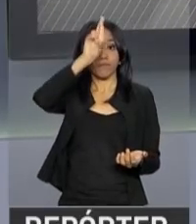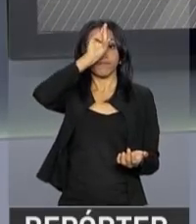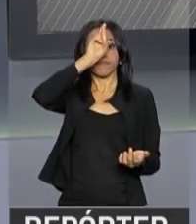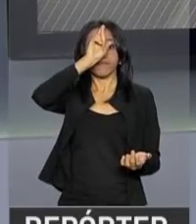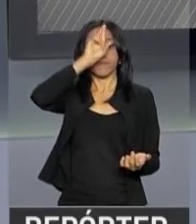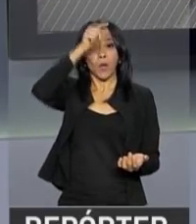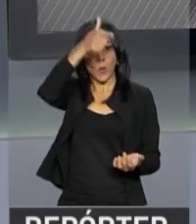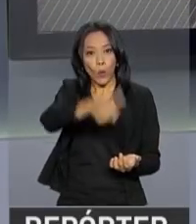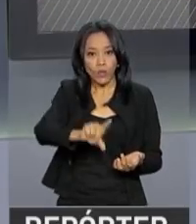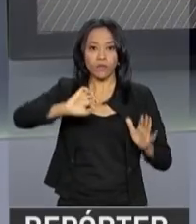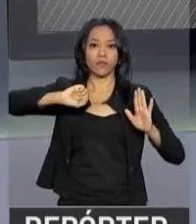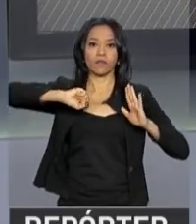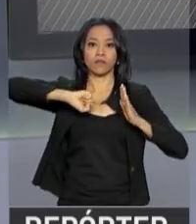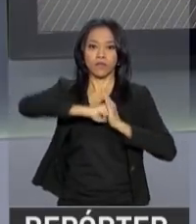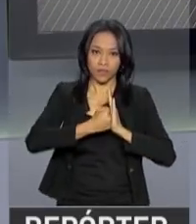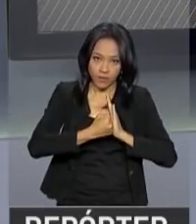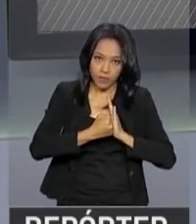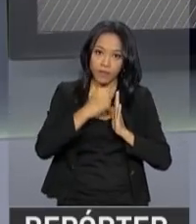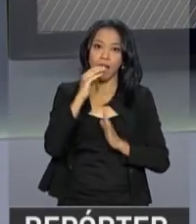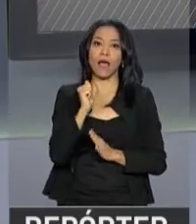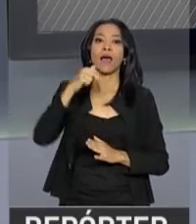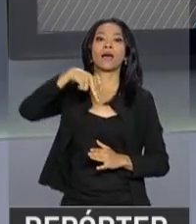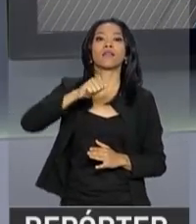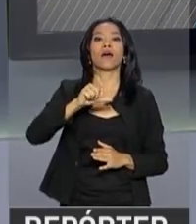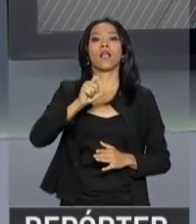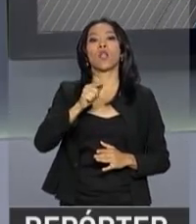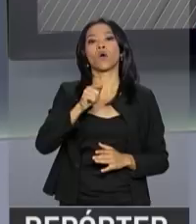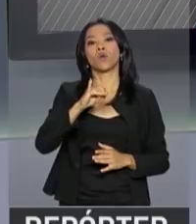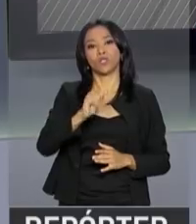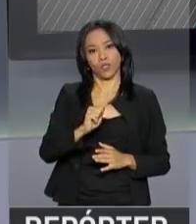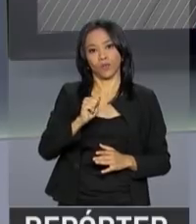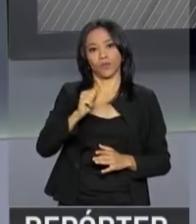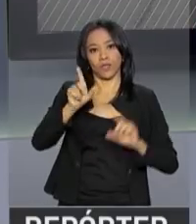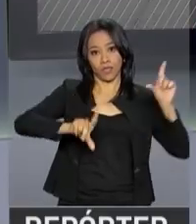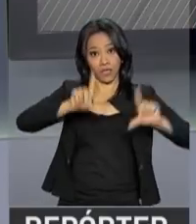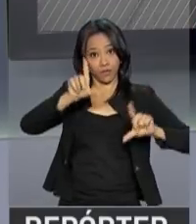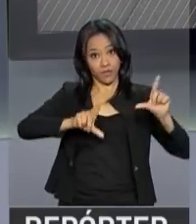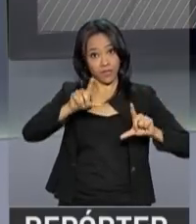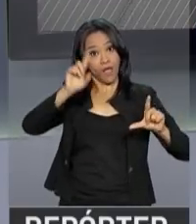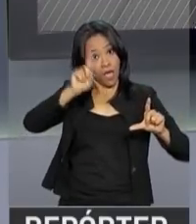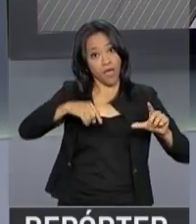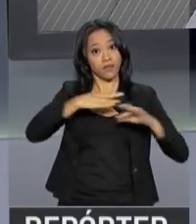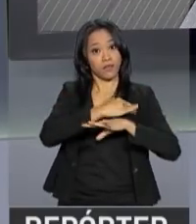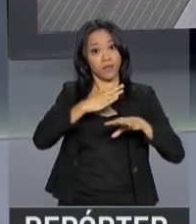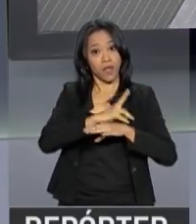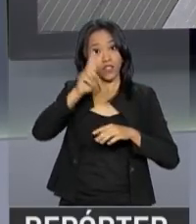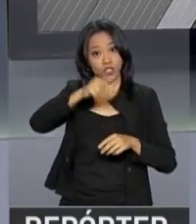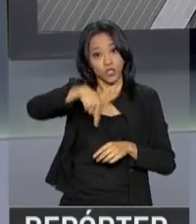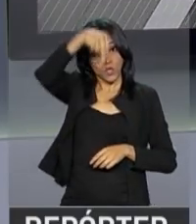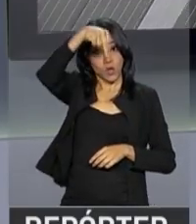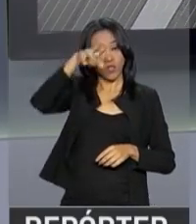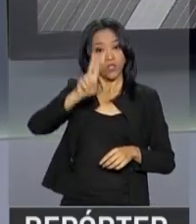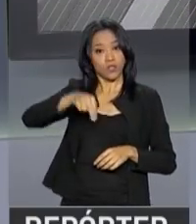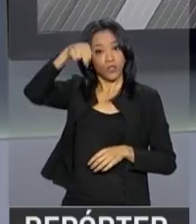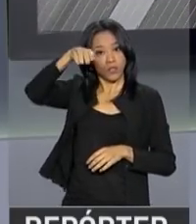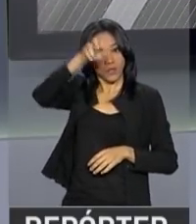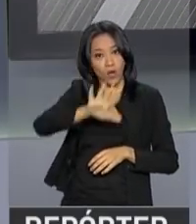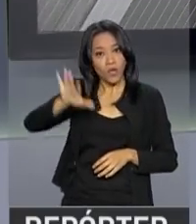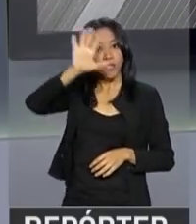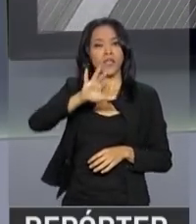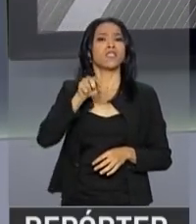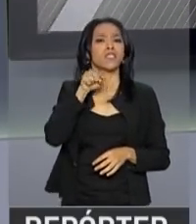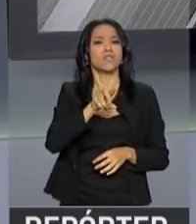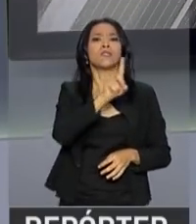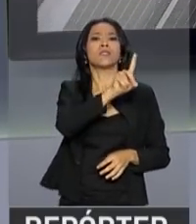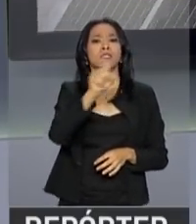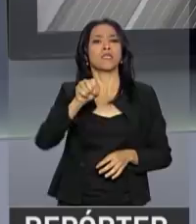desligamento do sinal analógico de tv agora é a vez de cidades do norte e nordeste do país com isso cerca de 100 milhões de